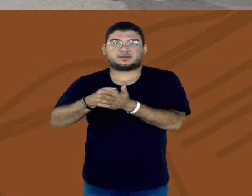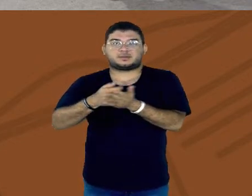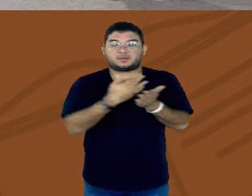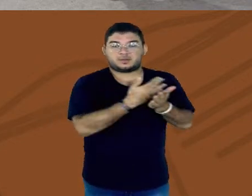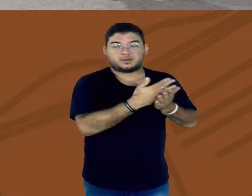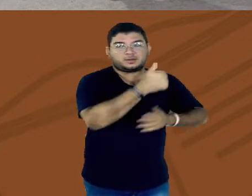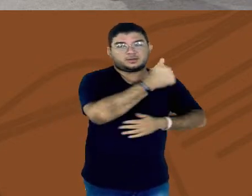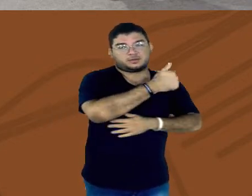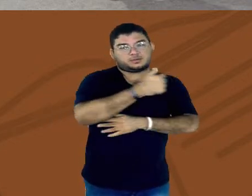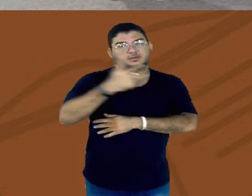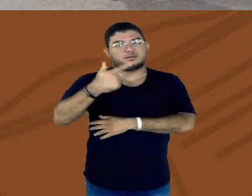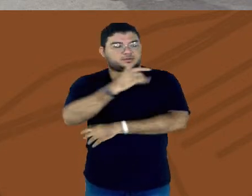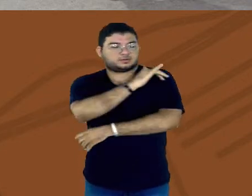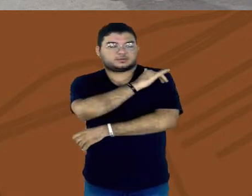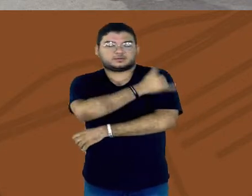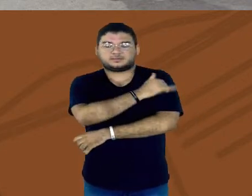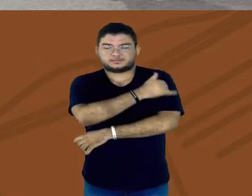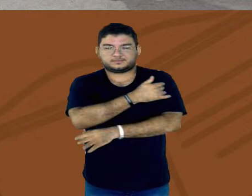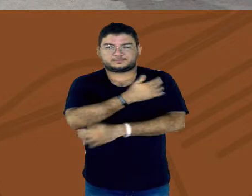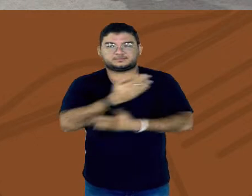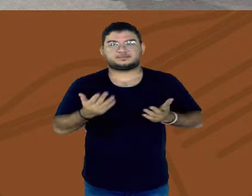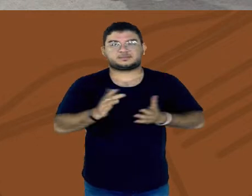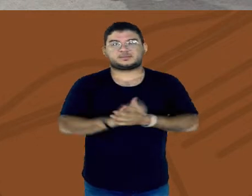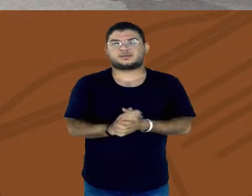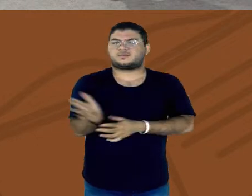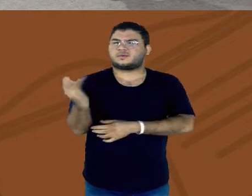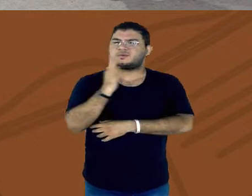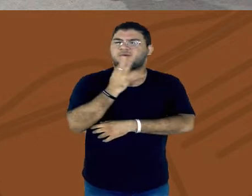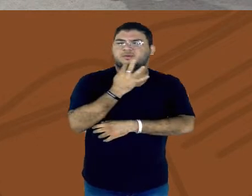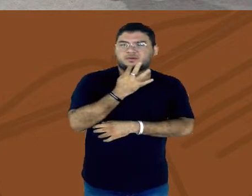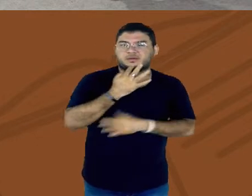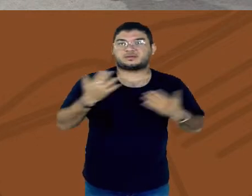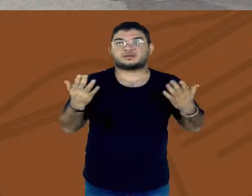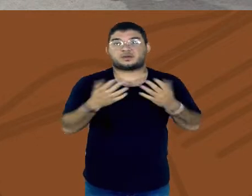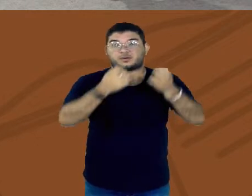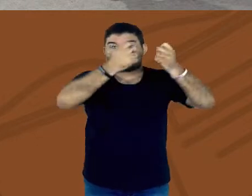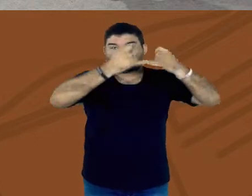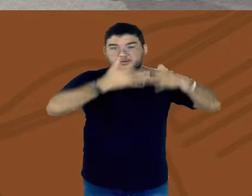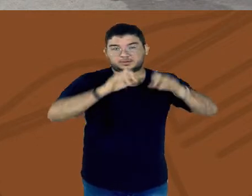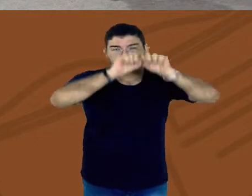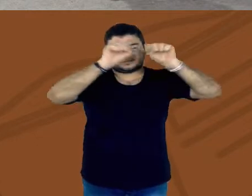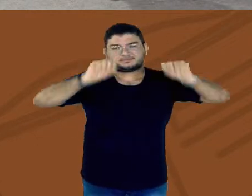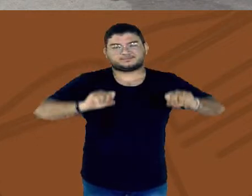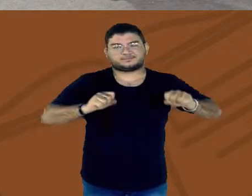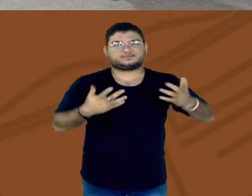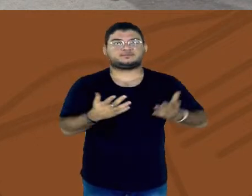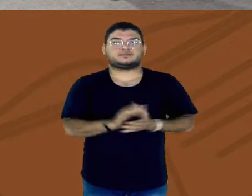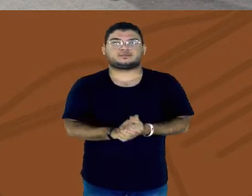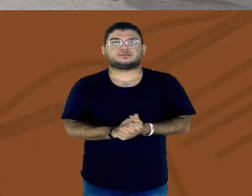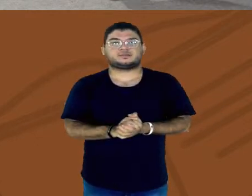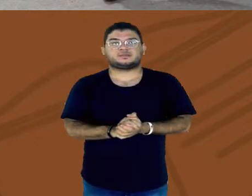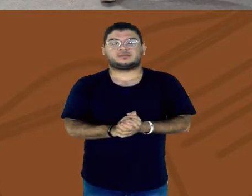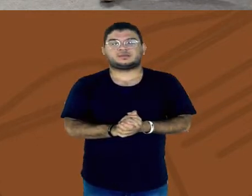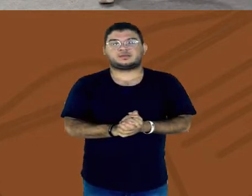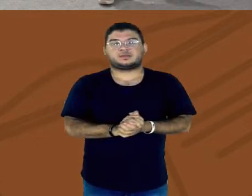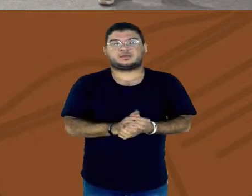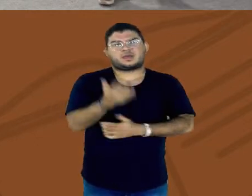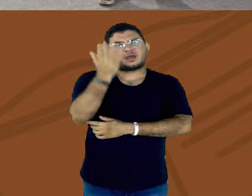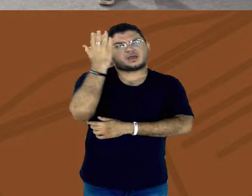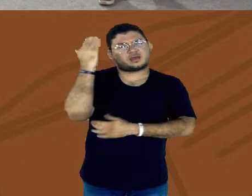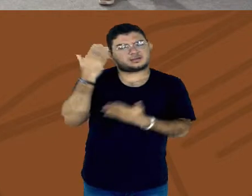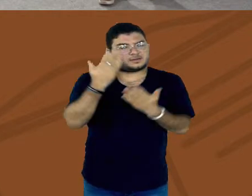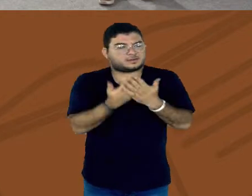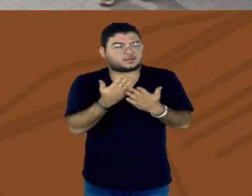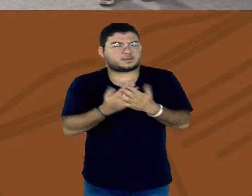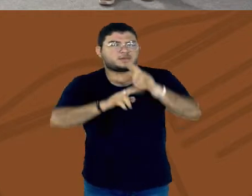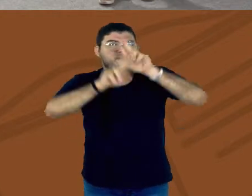e 2 da EJA, tá certo? Então vamos conhecer com mais detalhe e clareza sobre esse sistema. Nós vimos na nossa última aula sobre